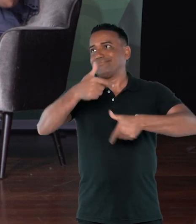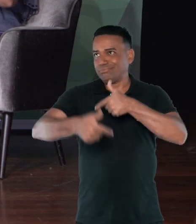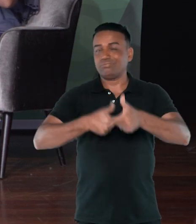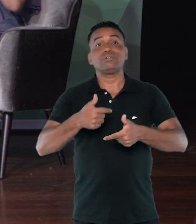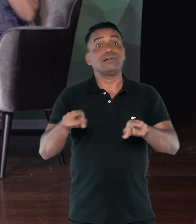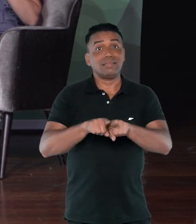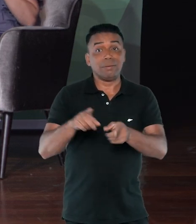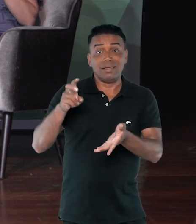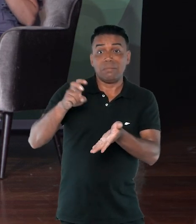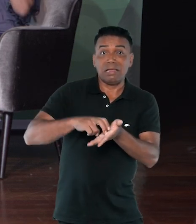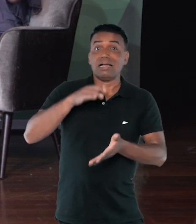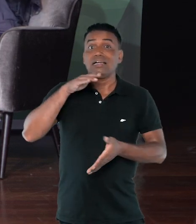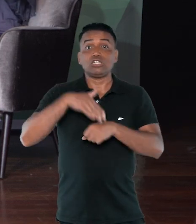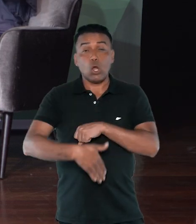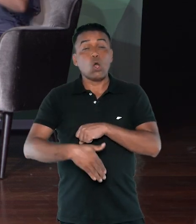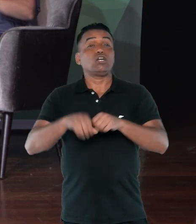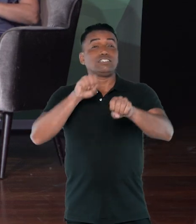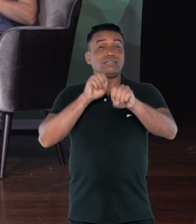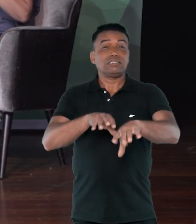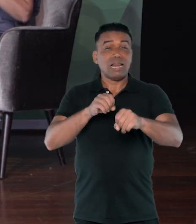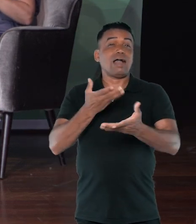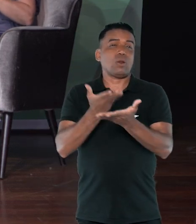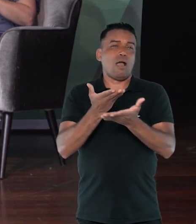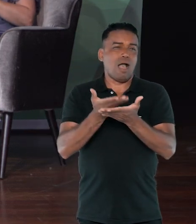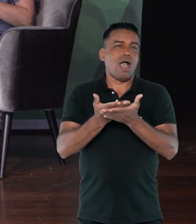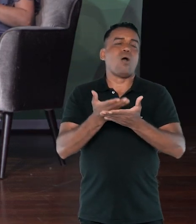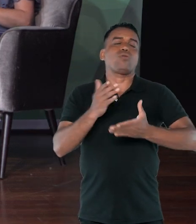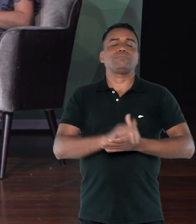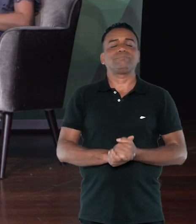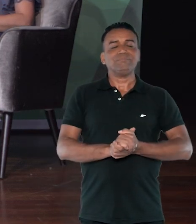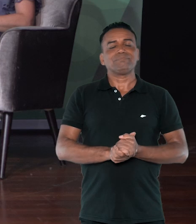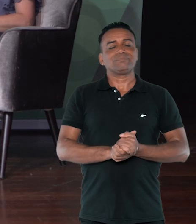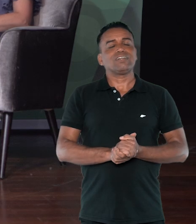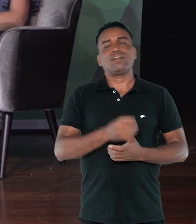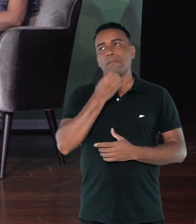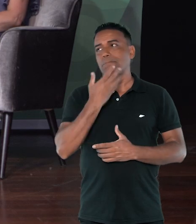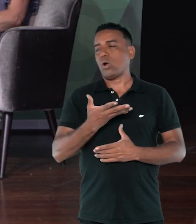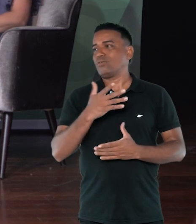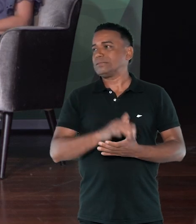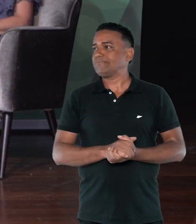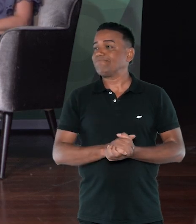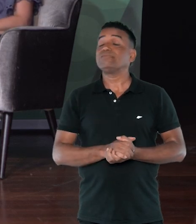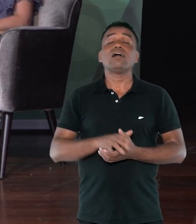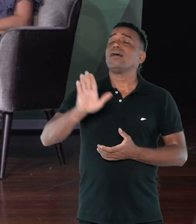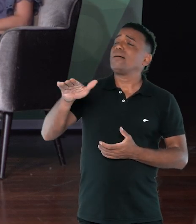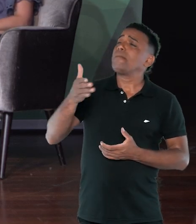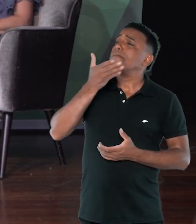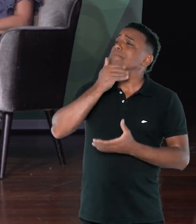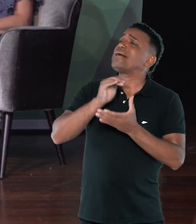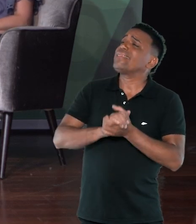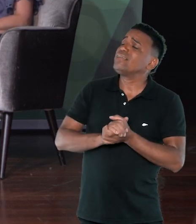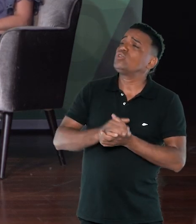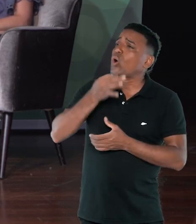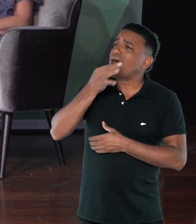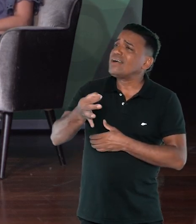dando aula, ou eu não tinha dado aula? Eu já estava dando aula, publicidade, e aí eu falei, bom, o que você acha de eu fazer,